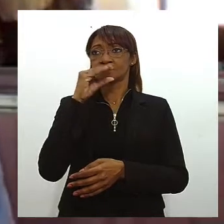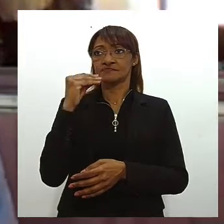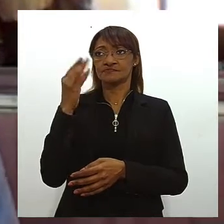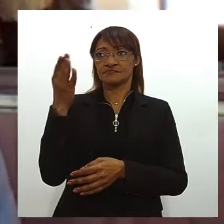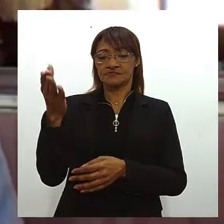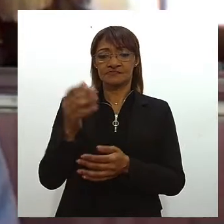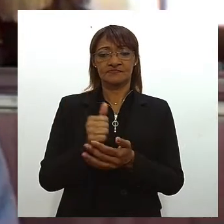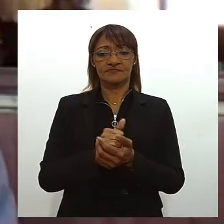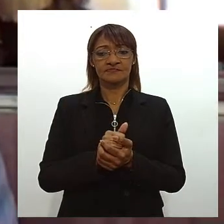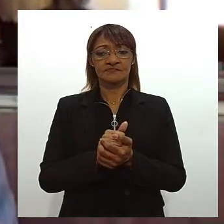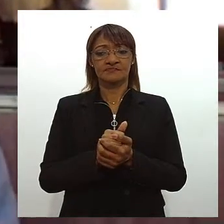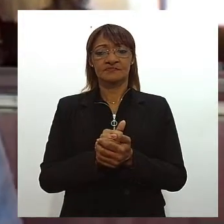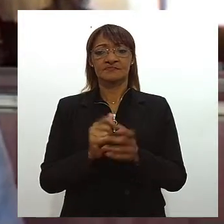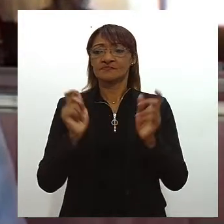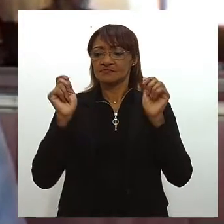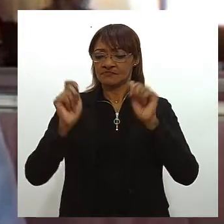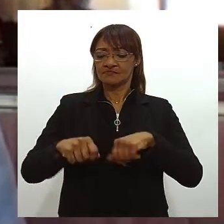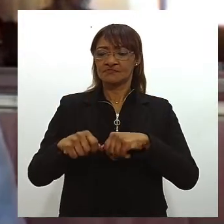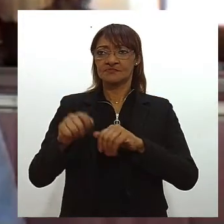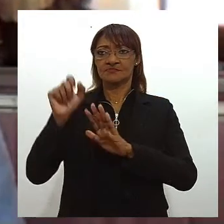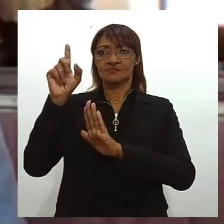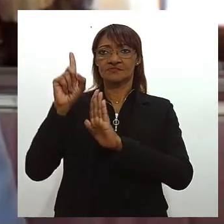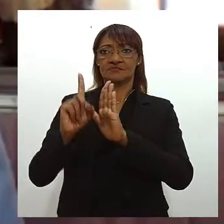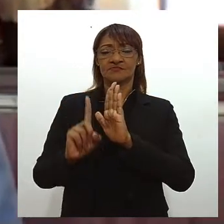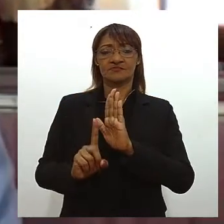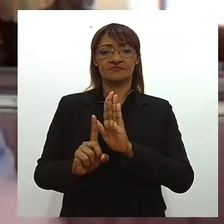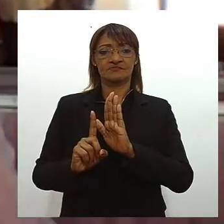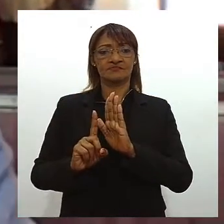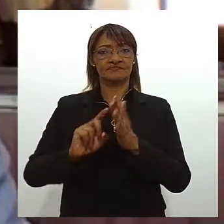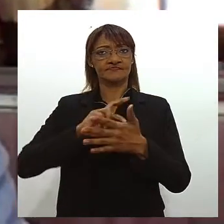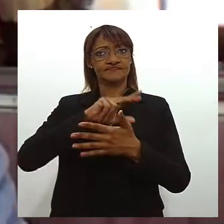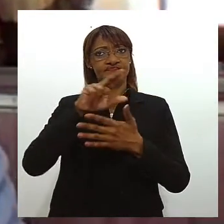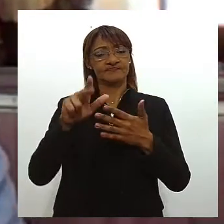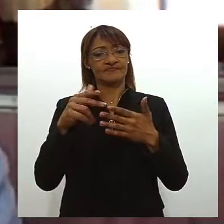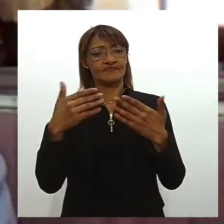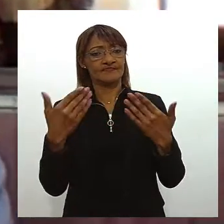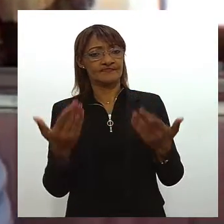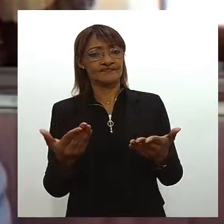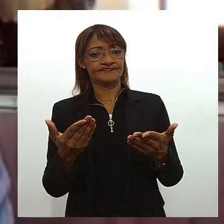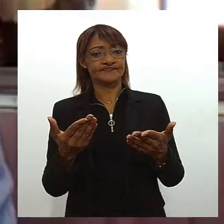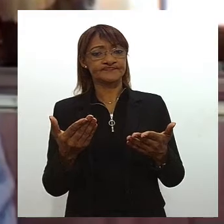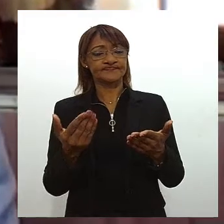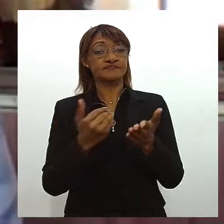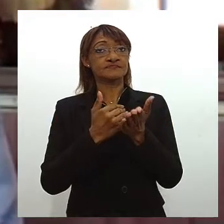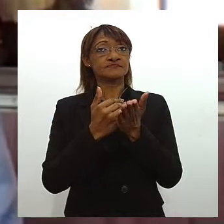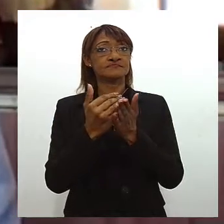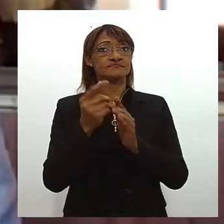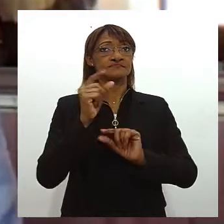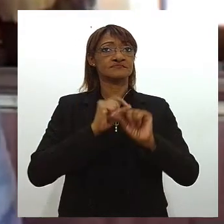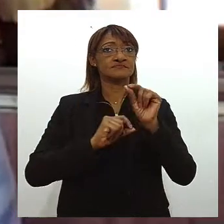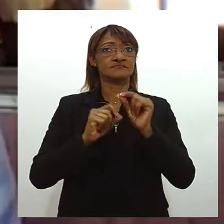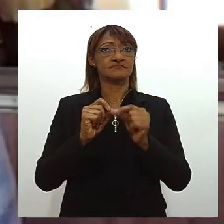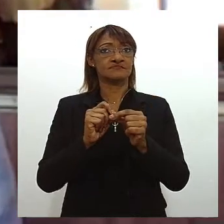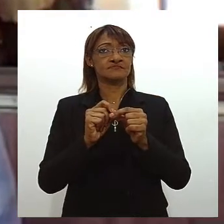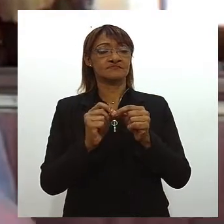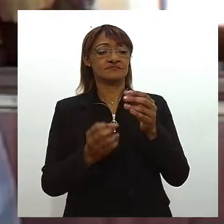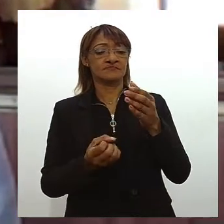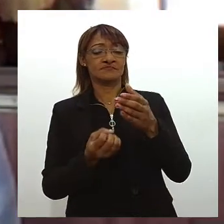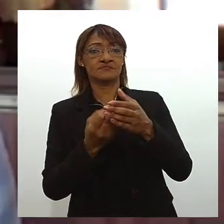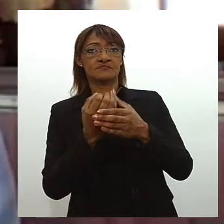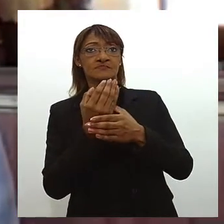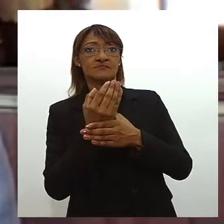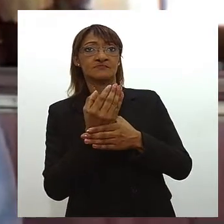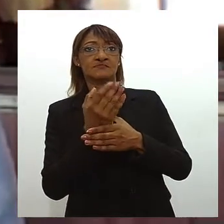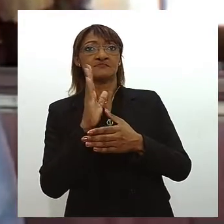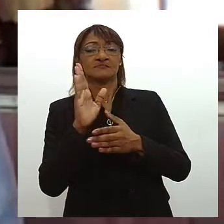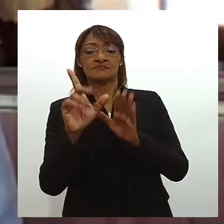condição de sujeitos de direitos. E a partir daí instituíram-se uma série de instrumentos que a